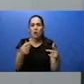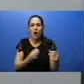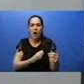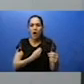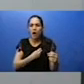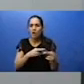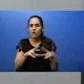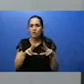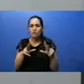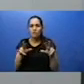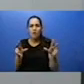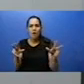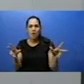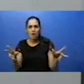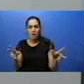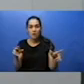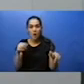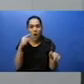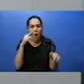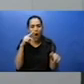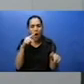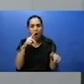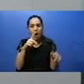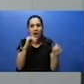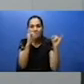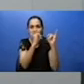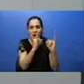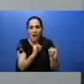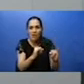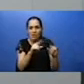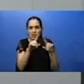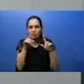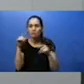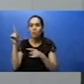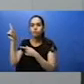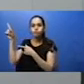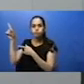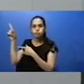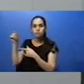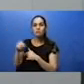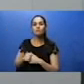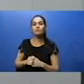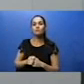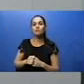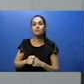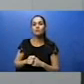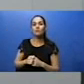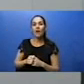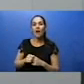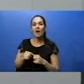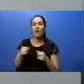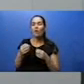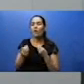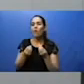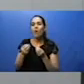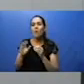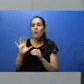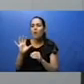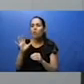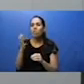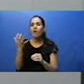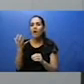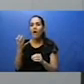iniciais. Aqui na imagem ao lado nós temos alguns exemplos de reações que ocorrem no cotidiano, como